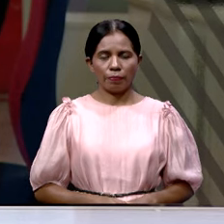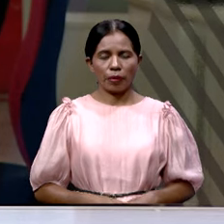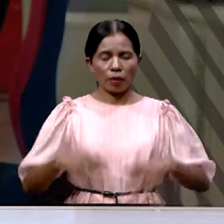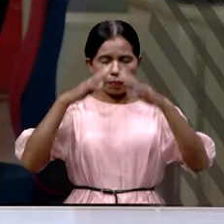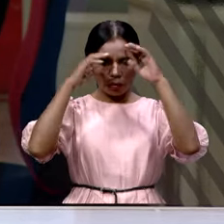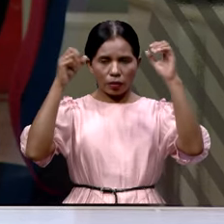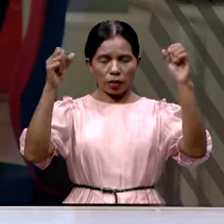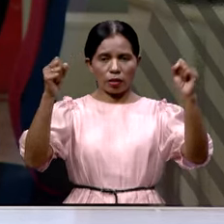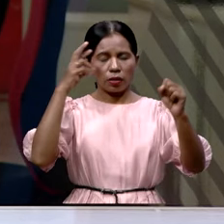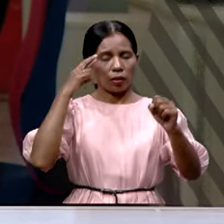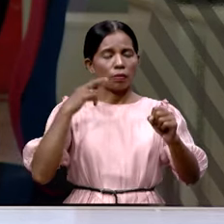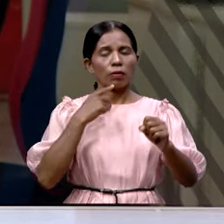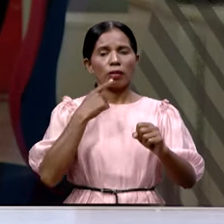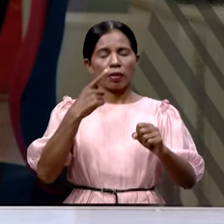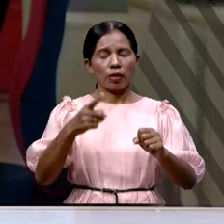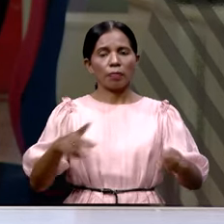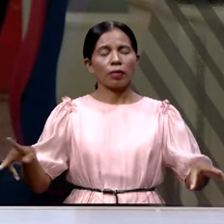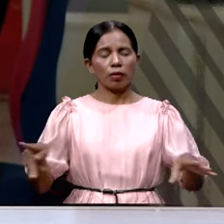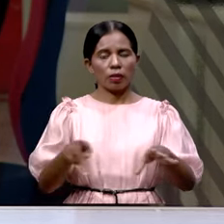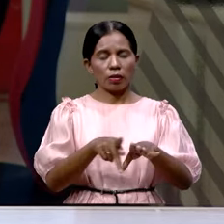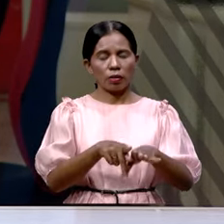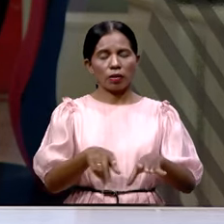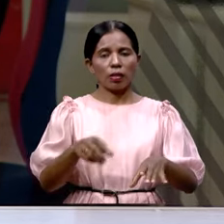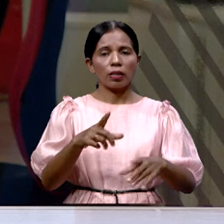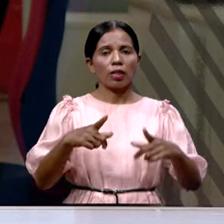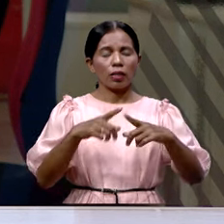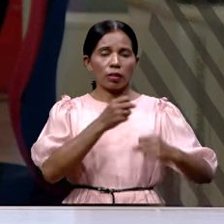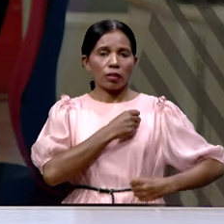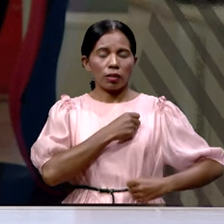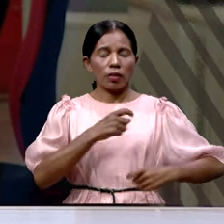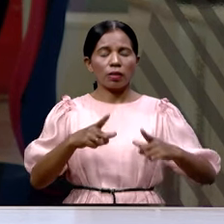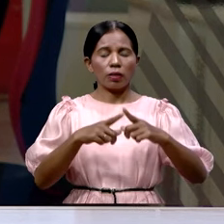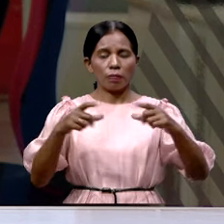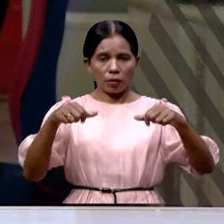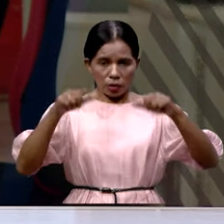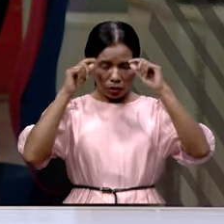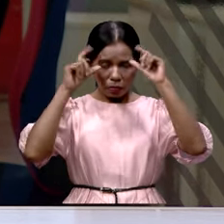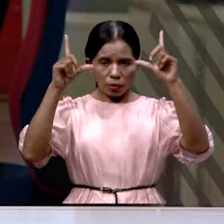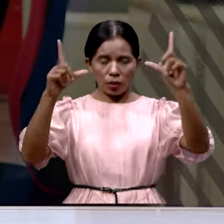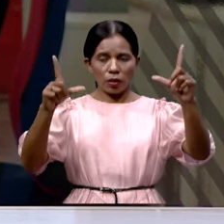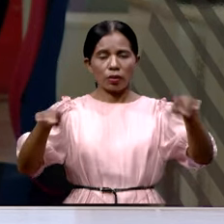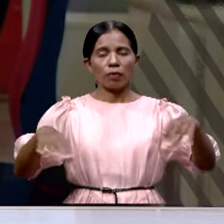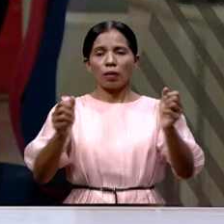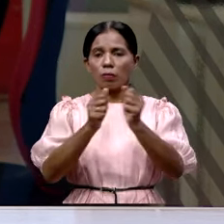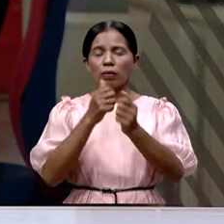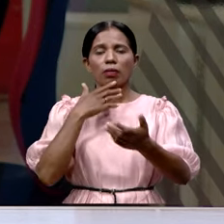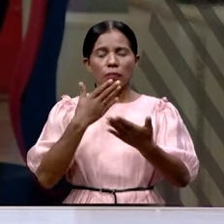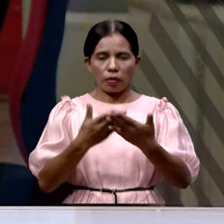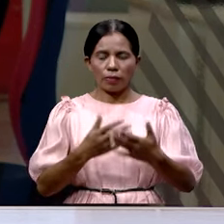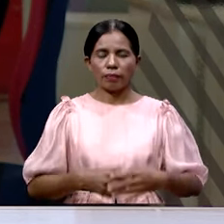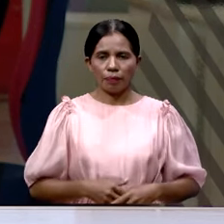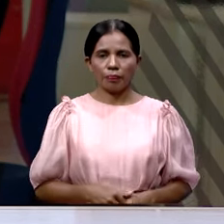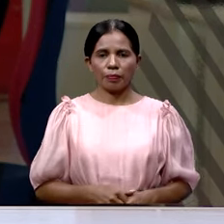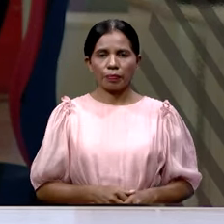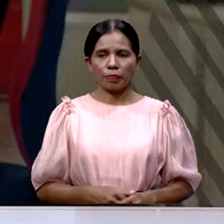O presidente da República considera a presença militar marinha Japão e Timor-Leste mete em luta na relação multilateral.